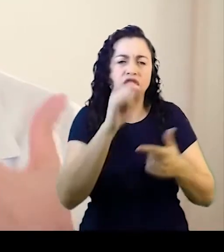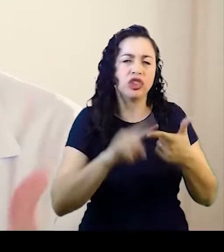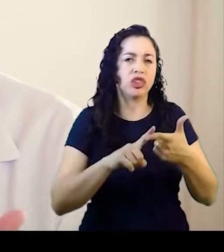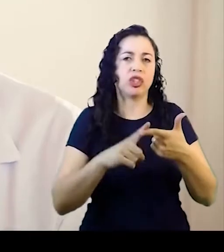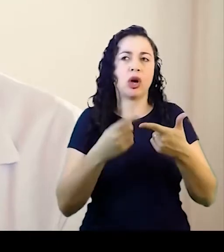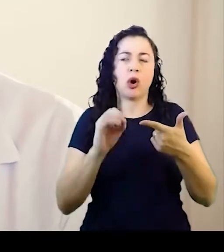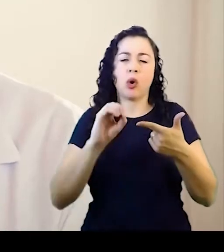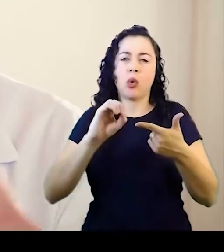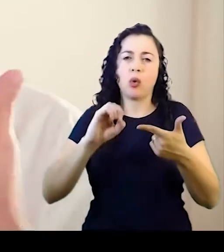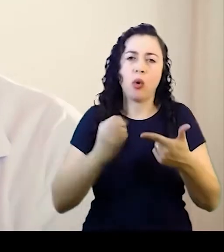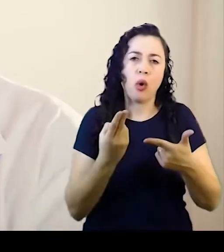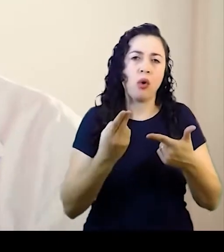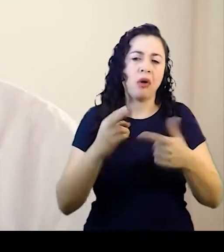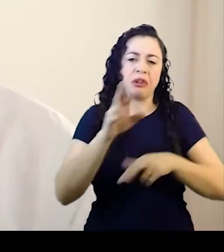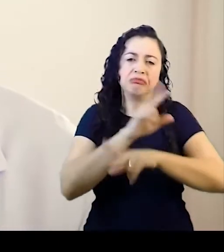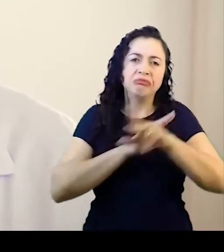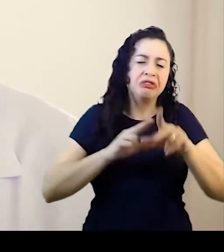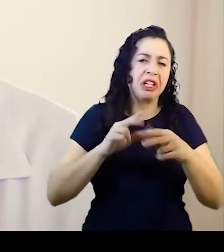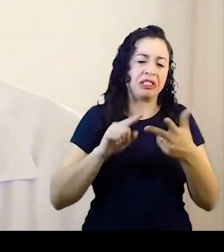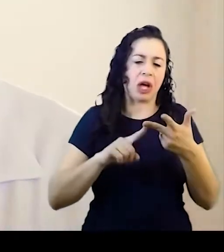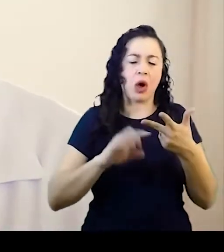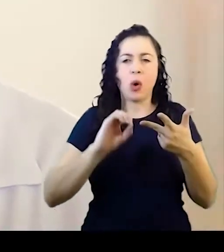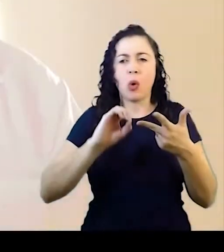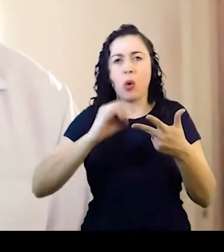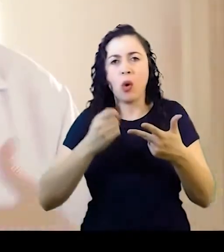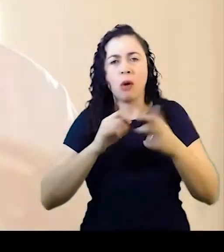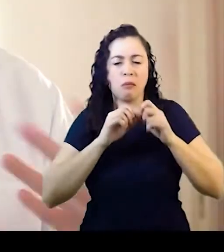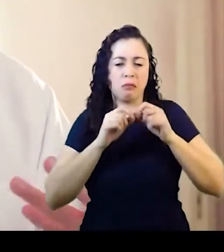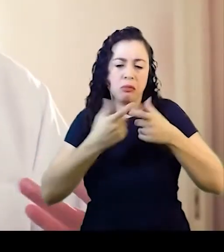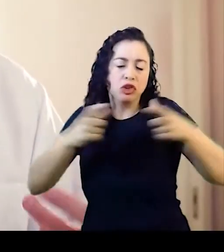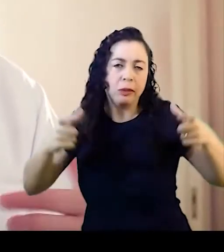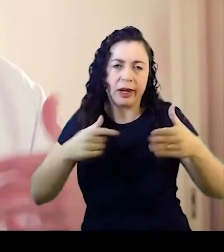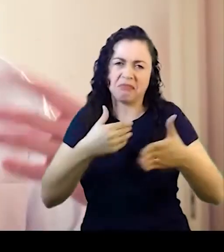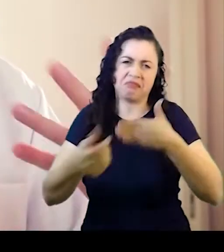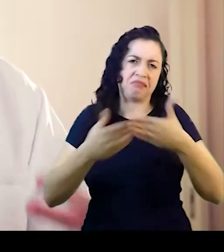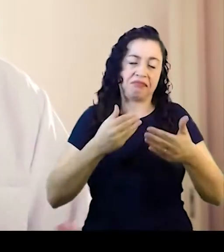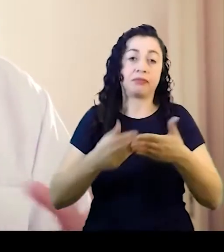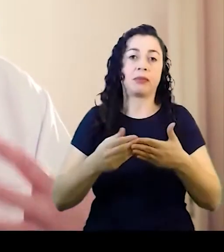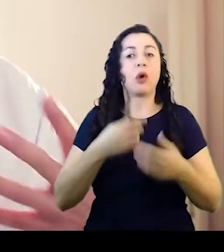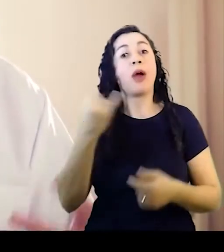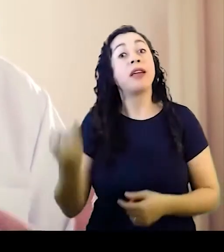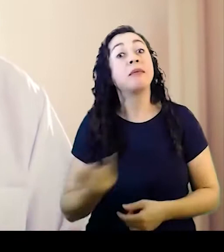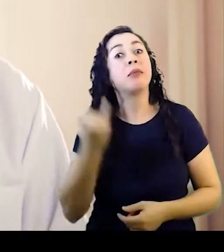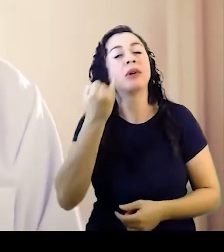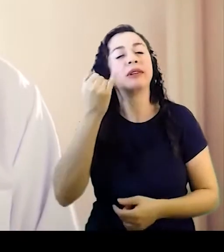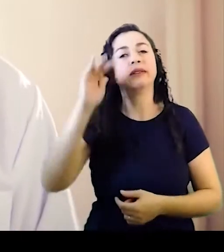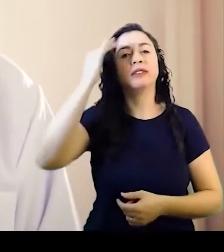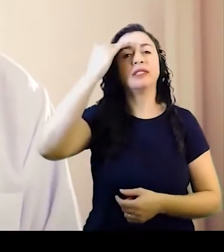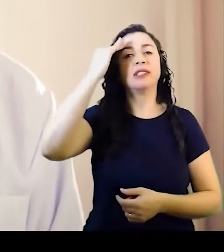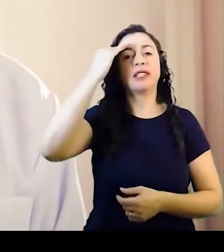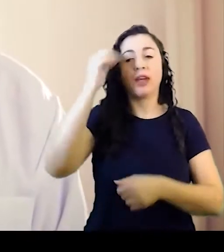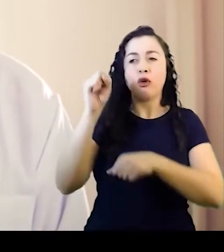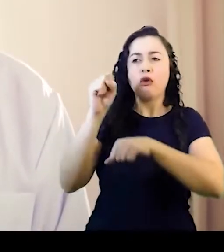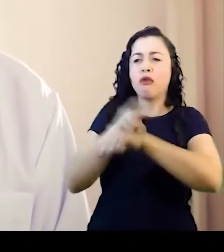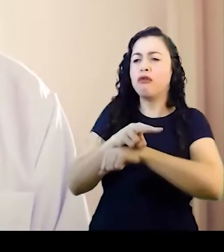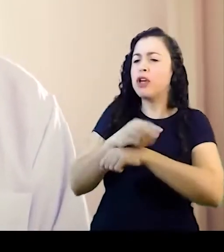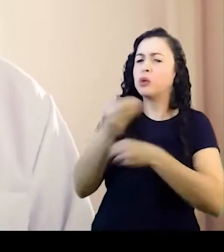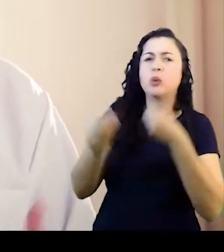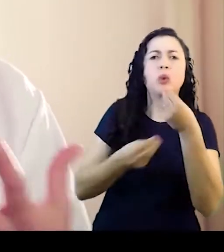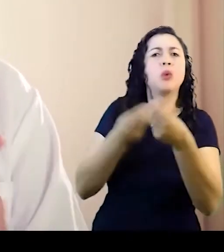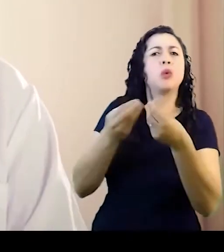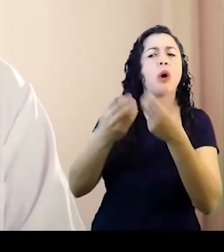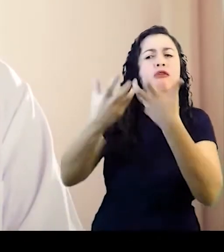se diferenciar, se multiplicar, etc. Então é bastante importante que a gente entenda qual é o mecanismo que os vírus usam